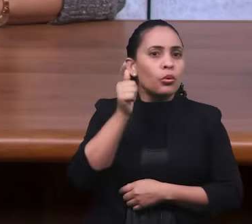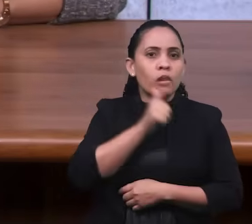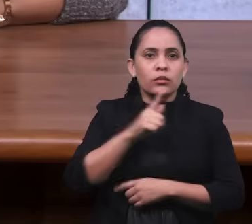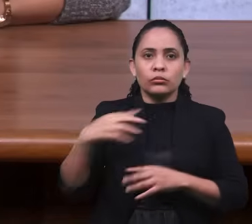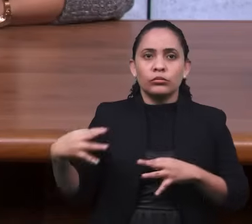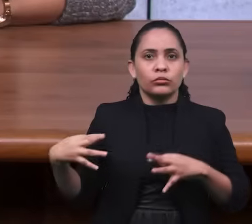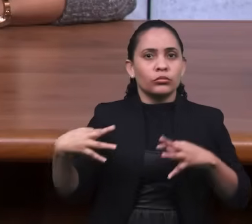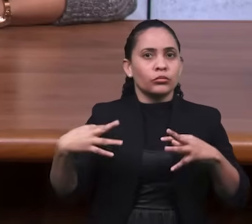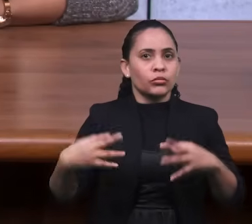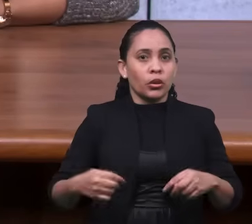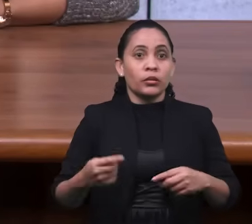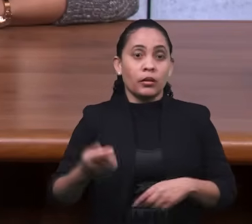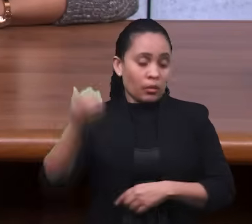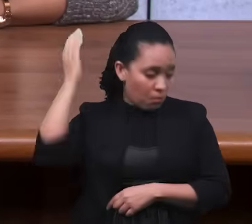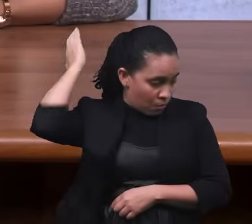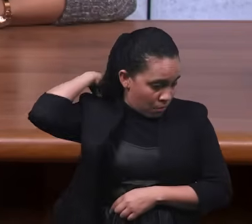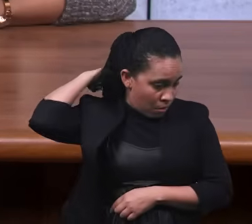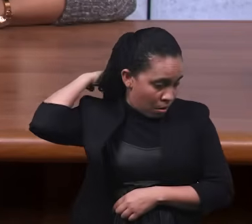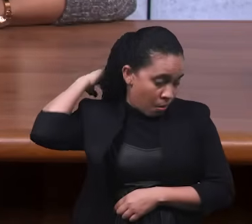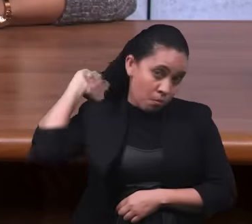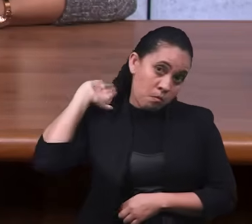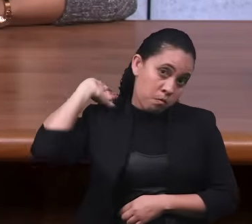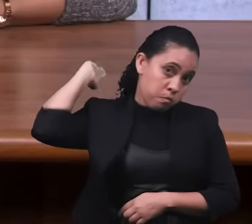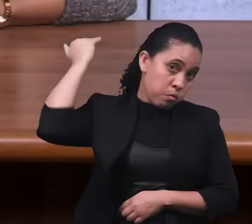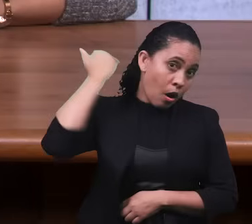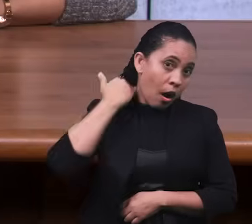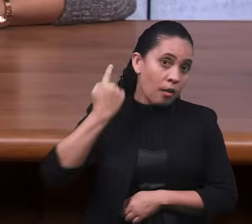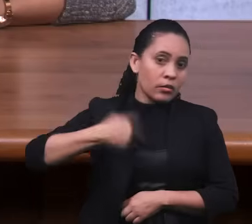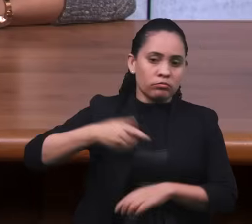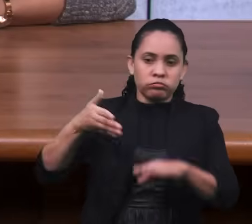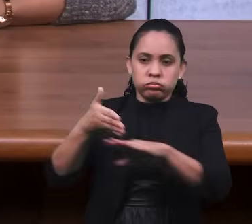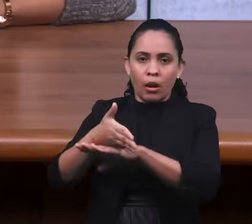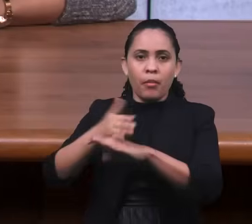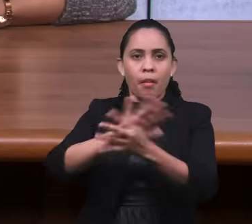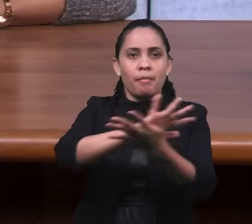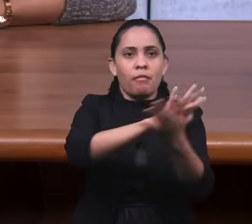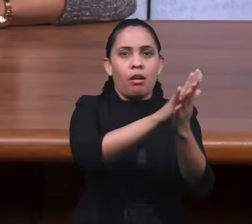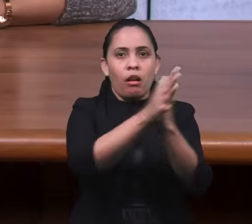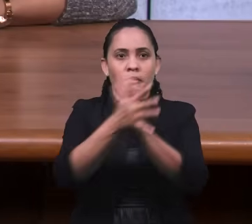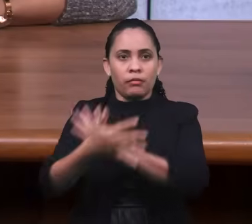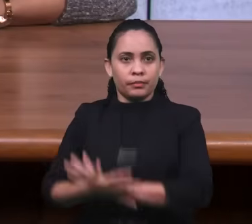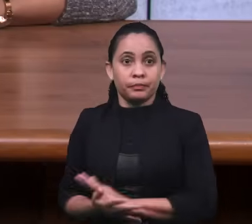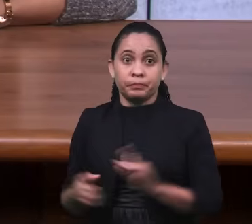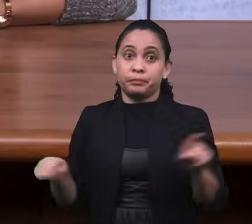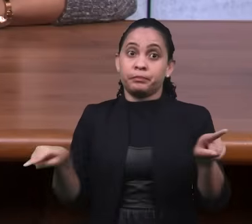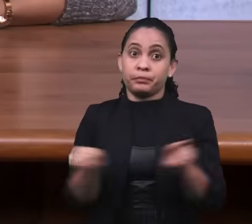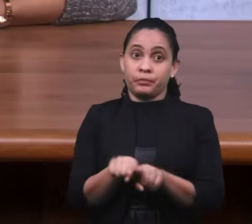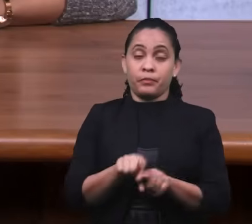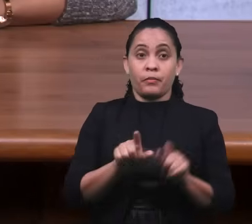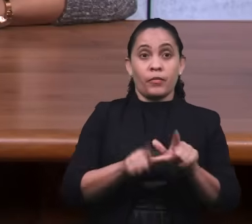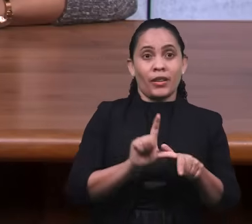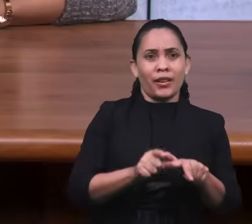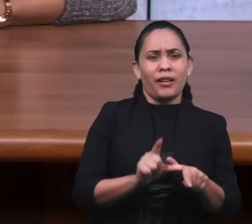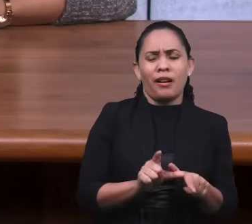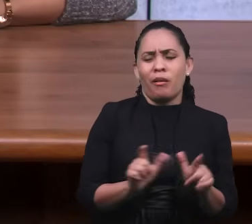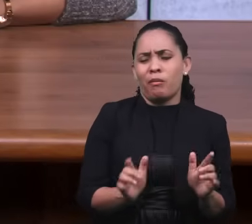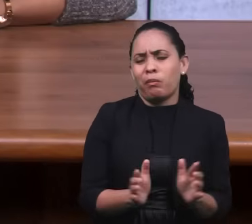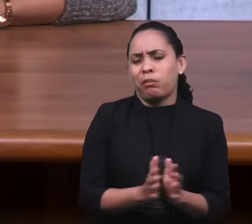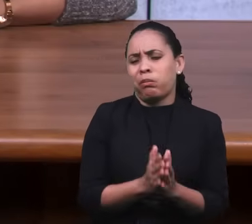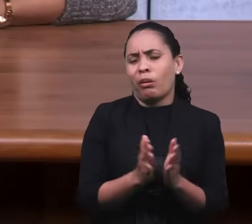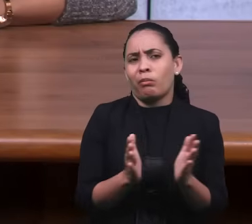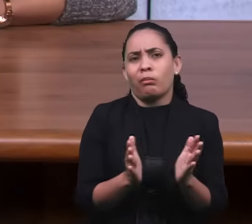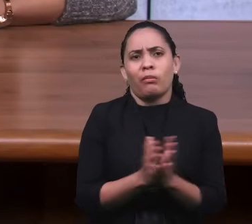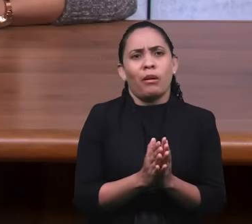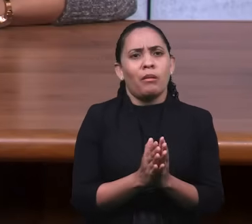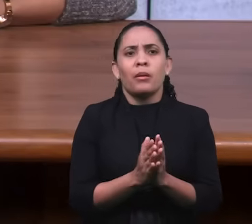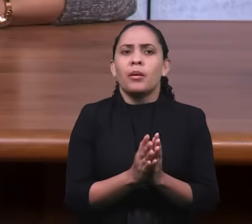seus camelos, e entravam na terra para destruir. Assim, Israel empobreceu muito pela